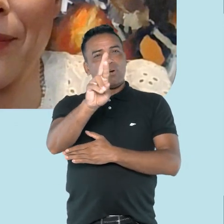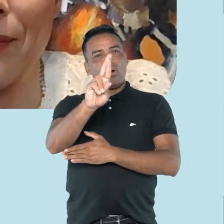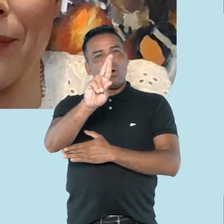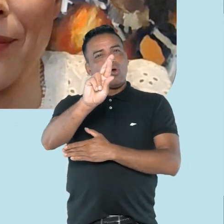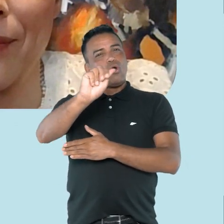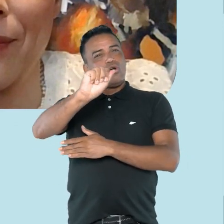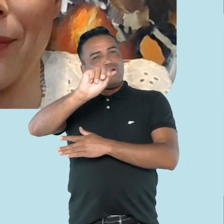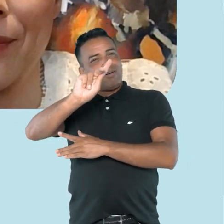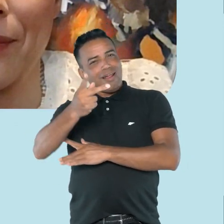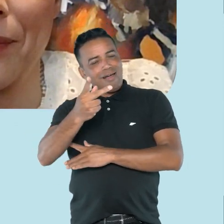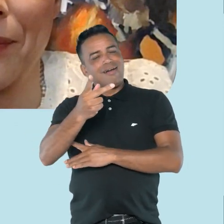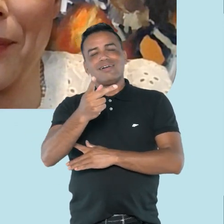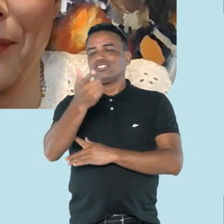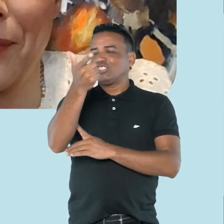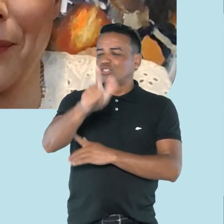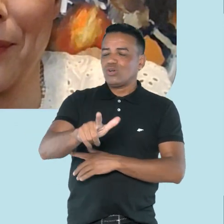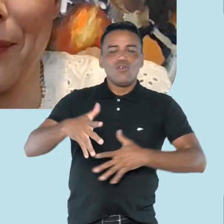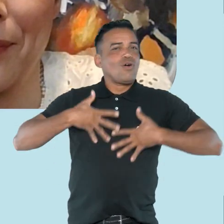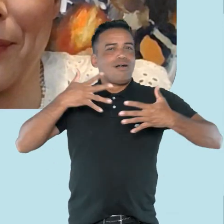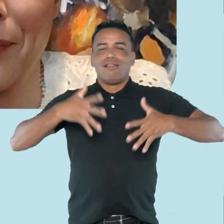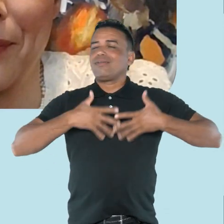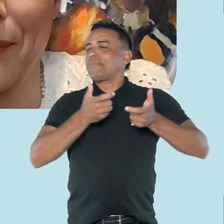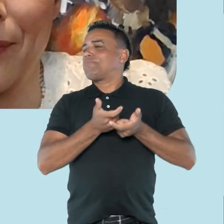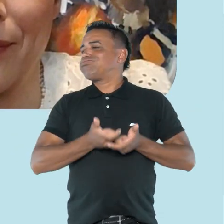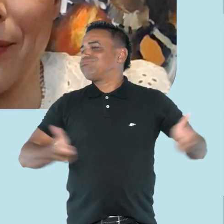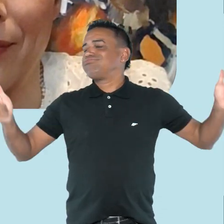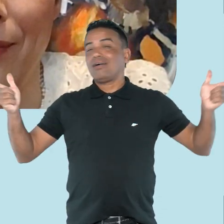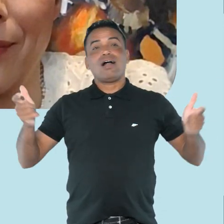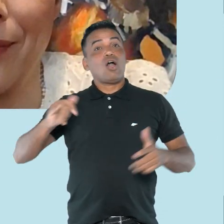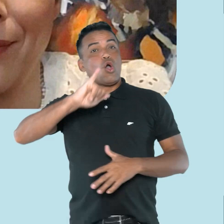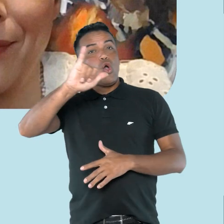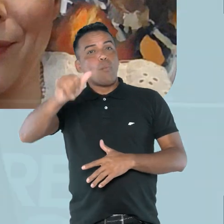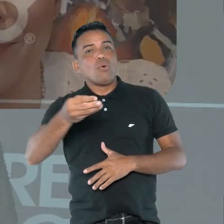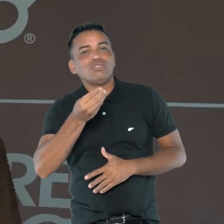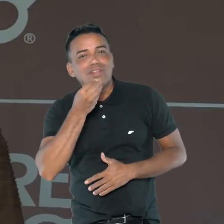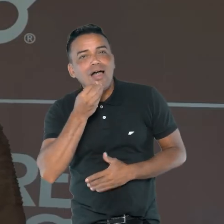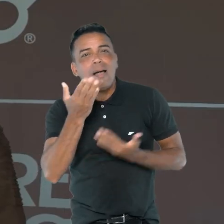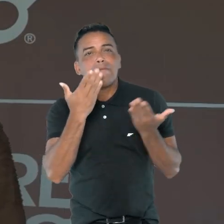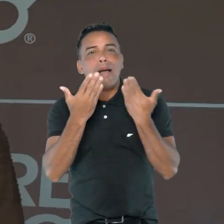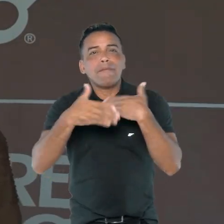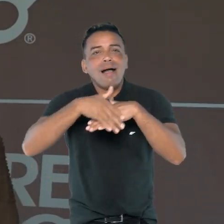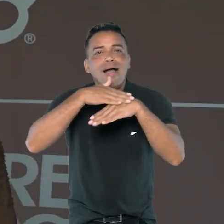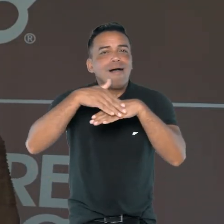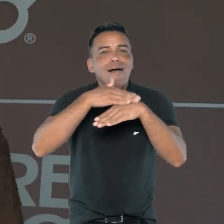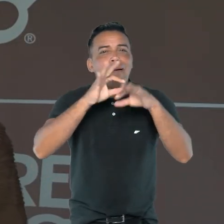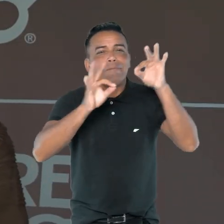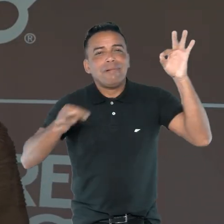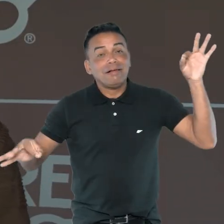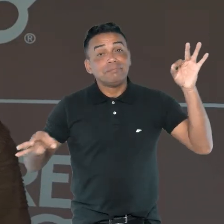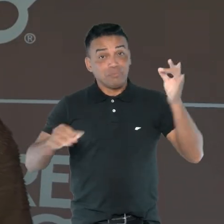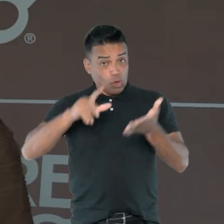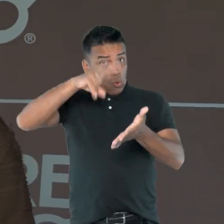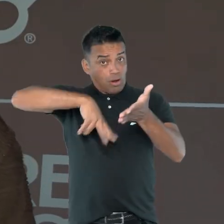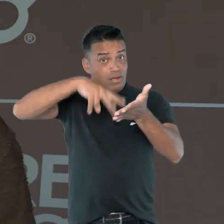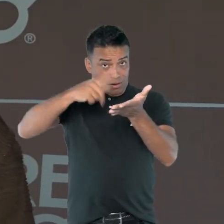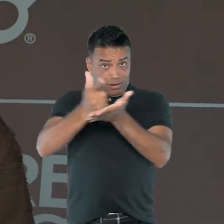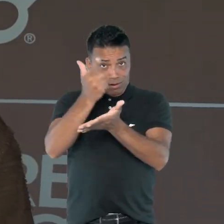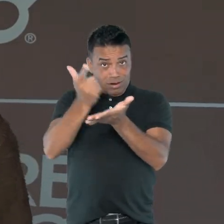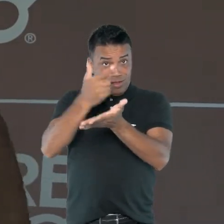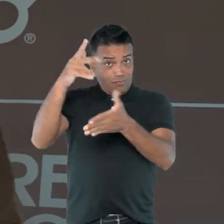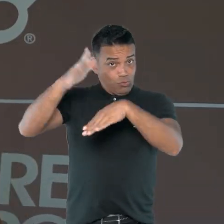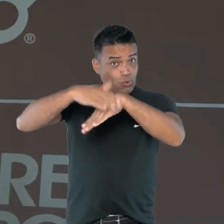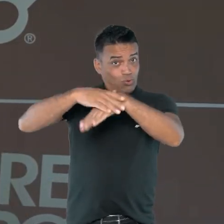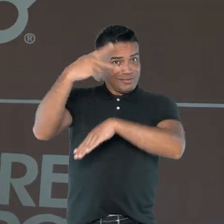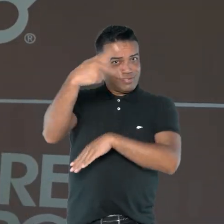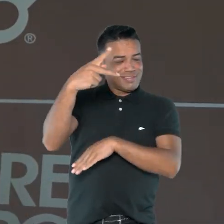alegria enorme receber você, tá tendo essa oportunidade de conversar com você. Eu li o seu livro e ele me